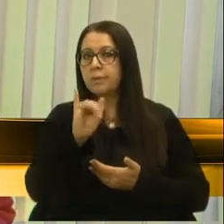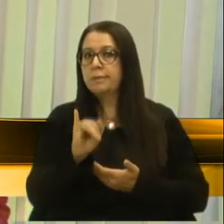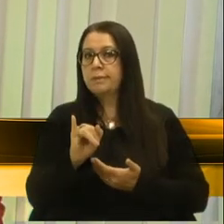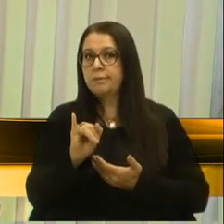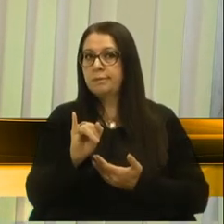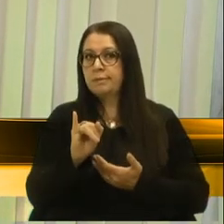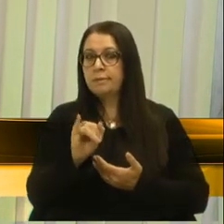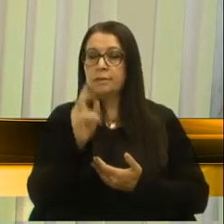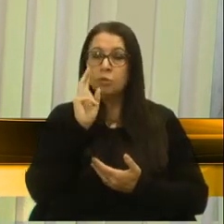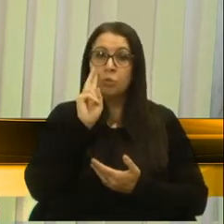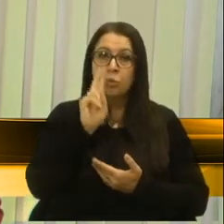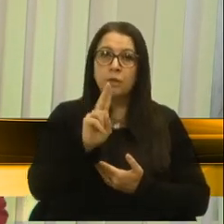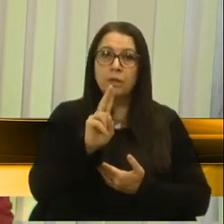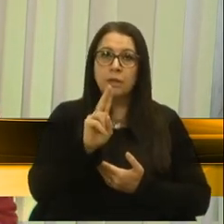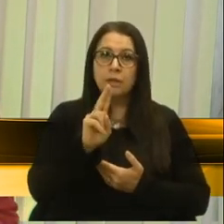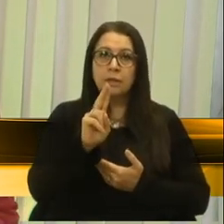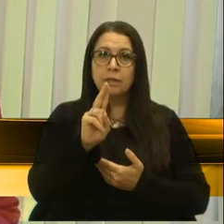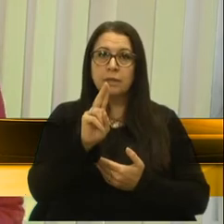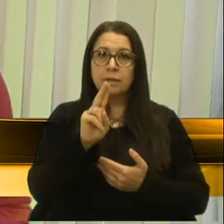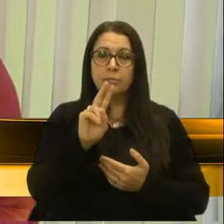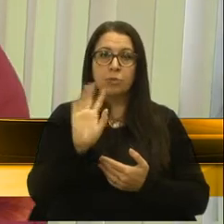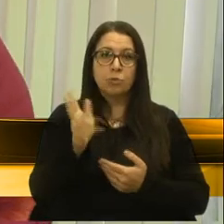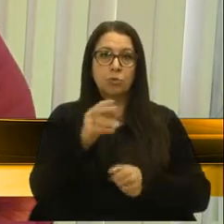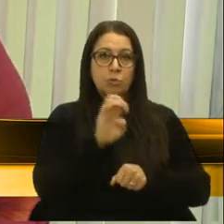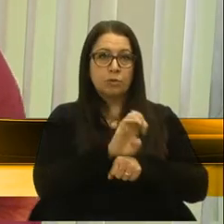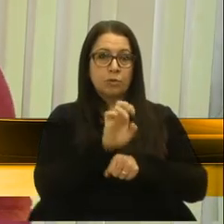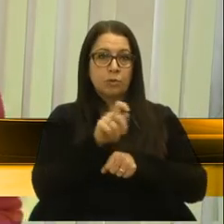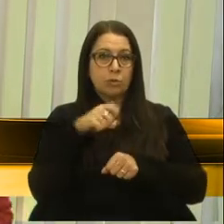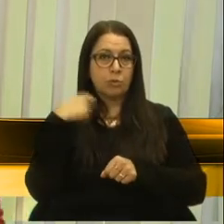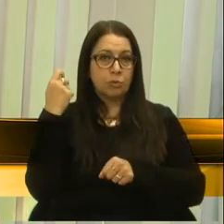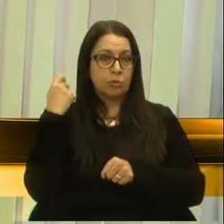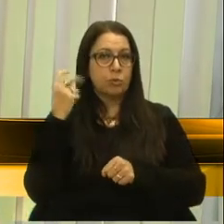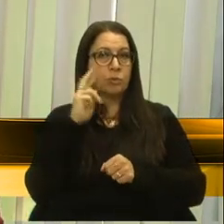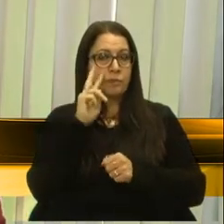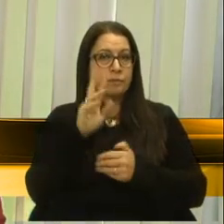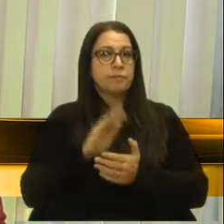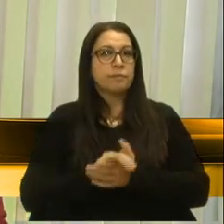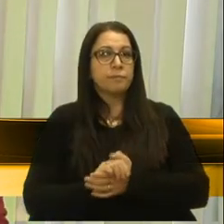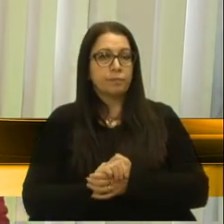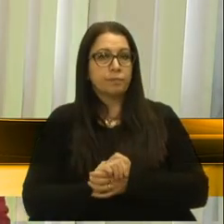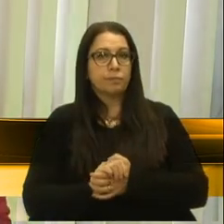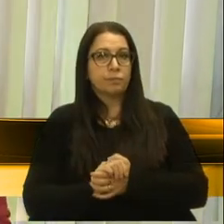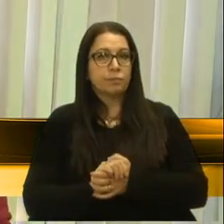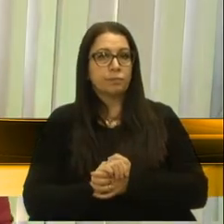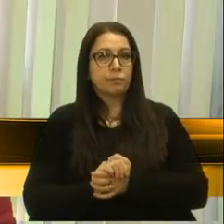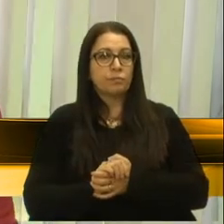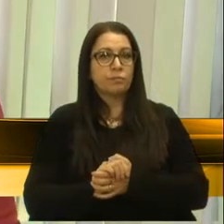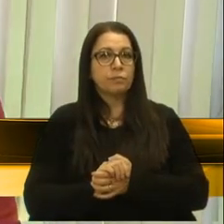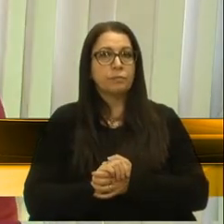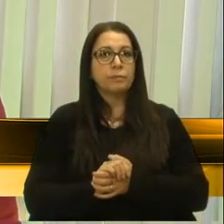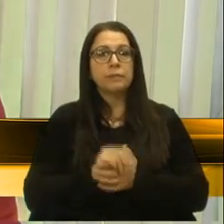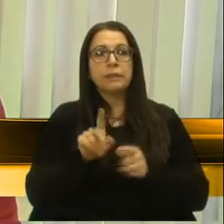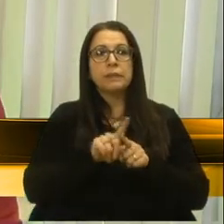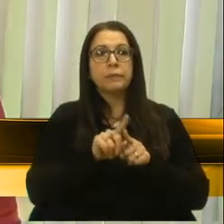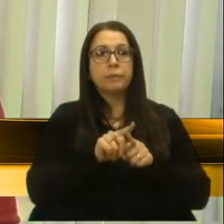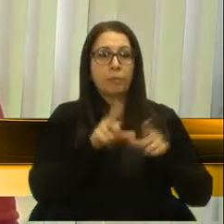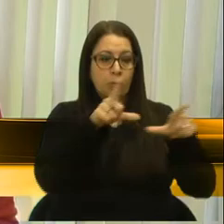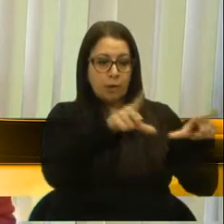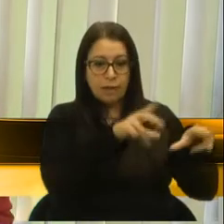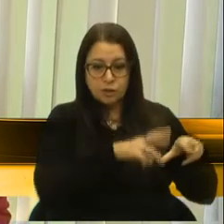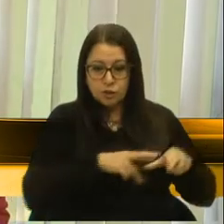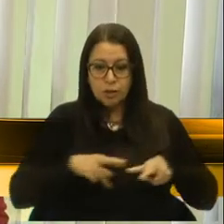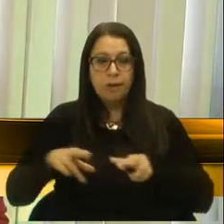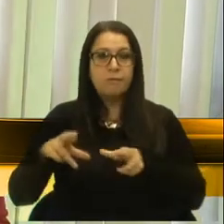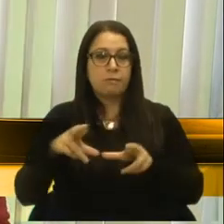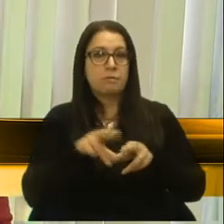se a gente olhar pelo painel do Estado do Rio Grande do Sul, a gente vai ver o diagnóstico por macro-região,